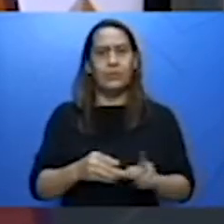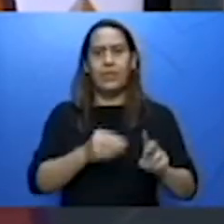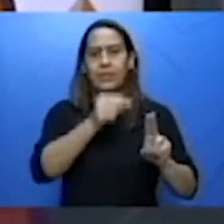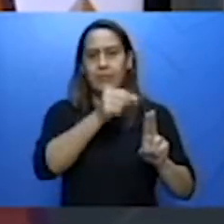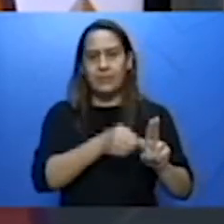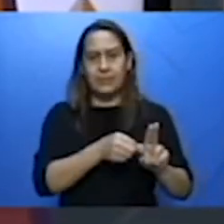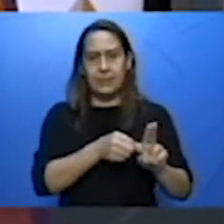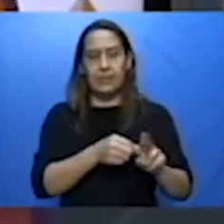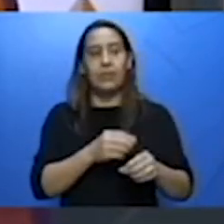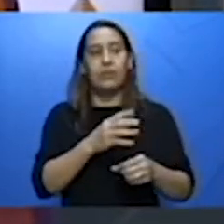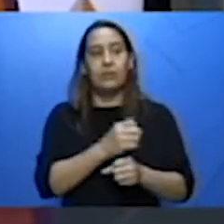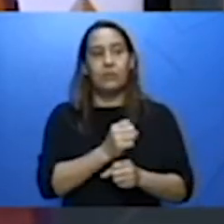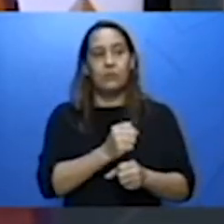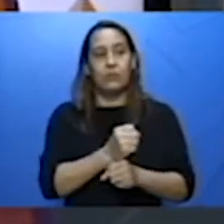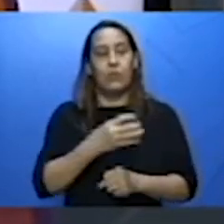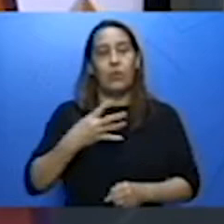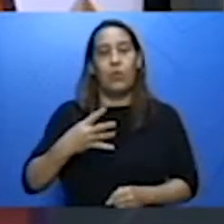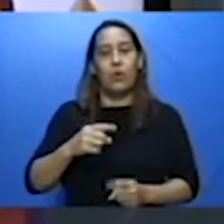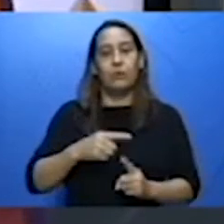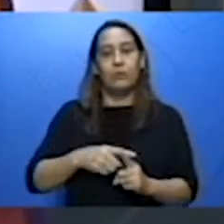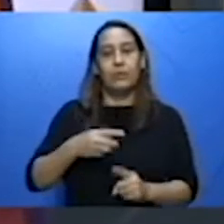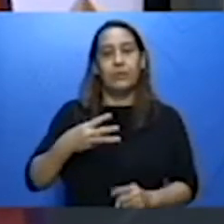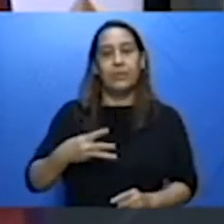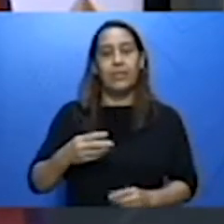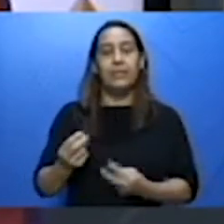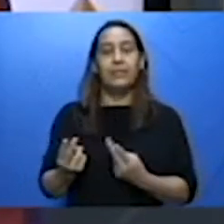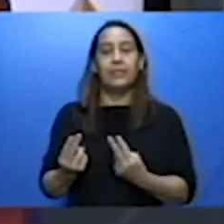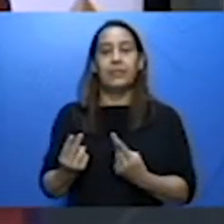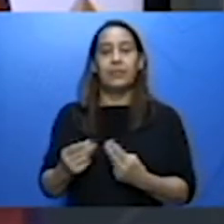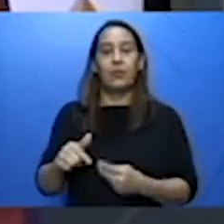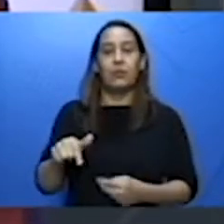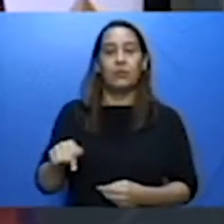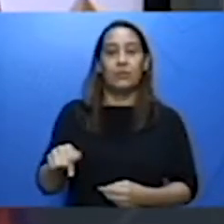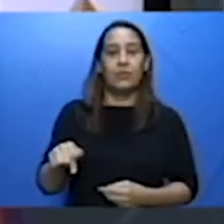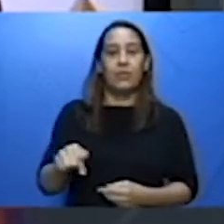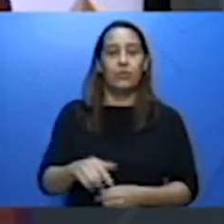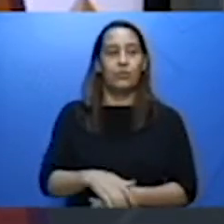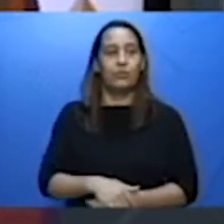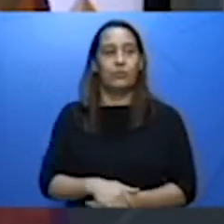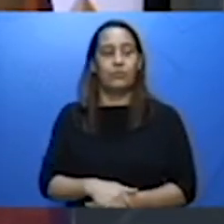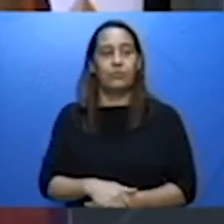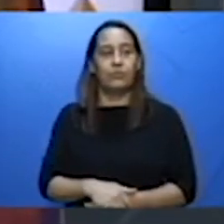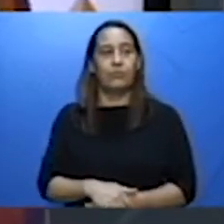5, 6. 7, coloco 7 aqui.